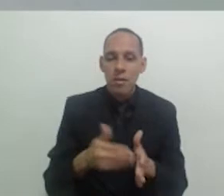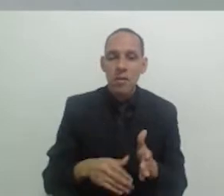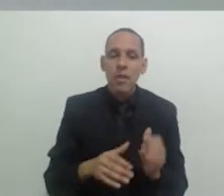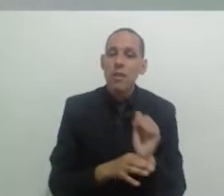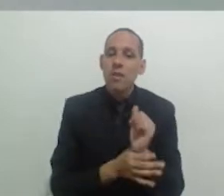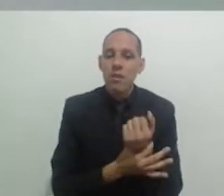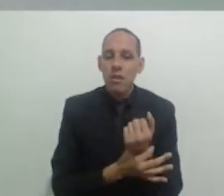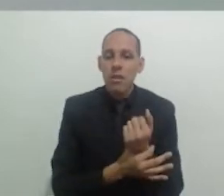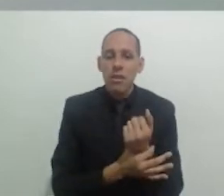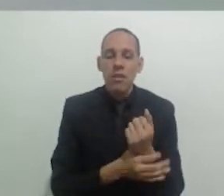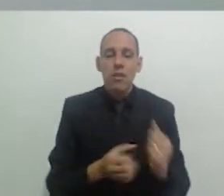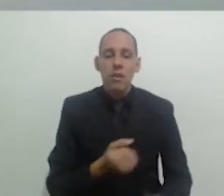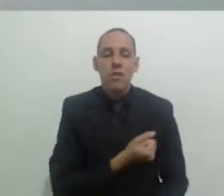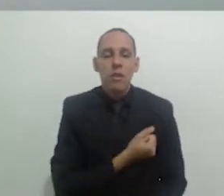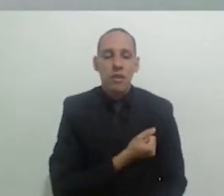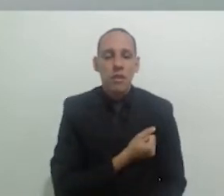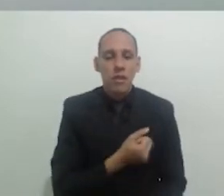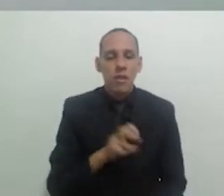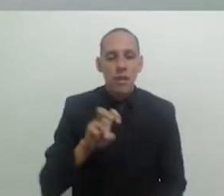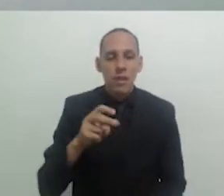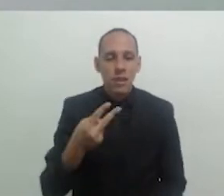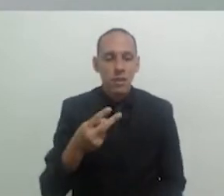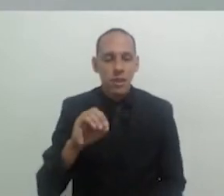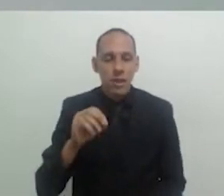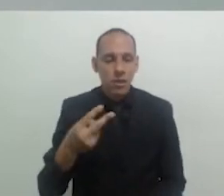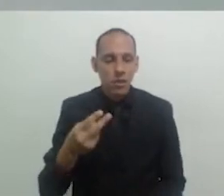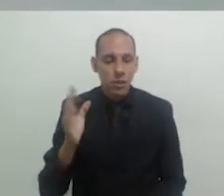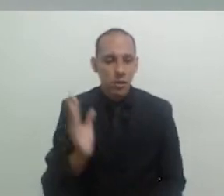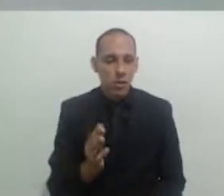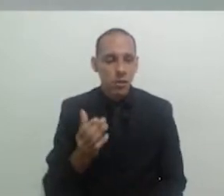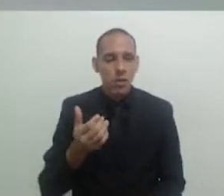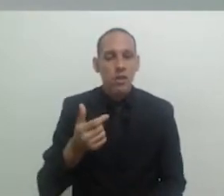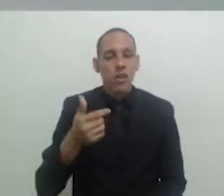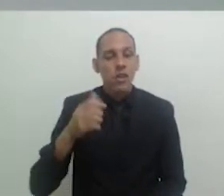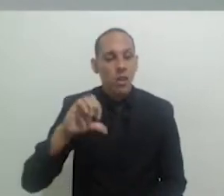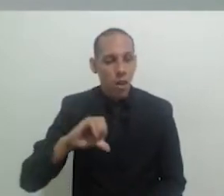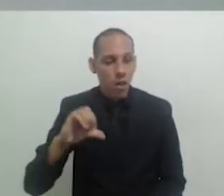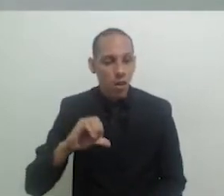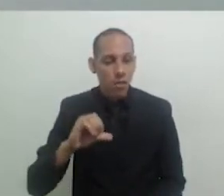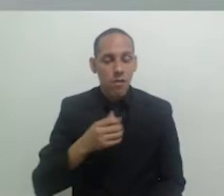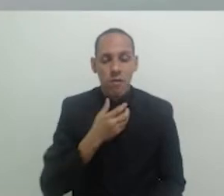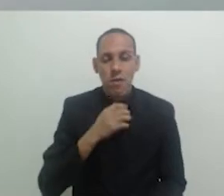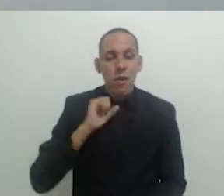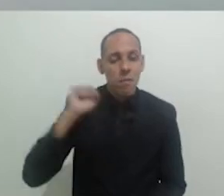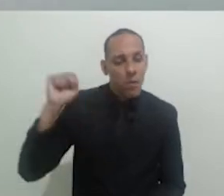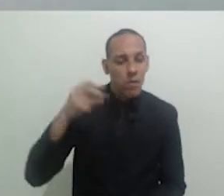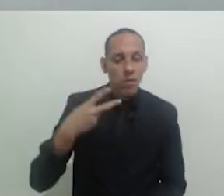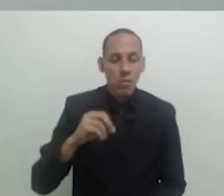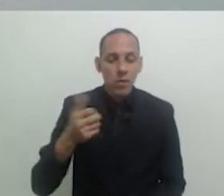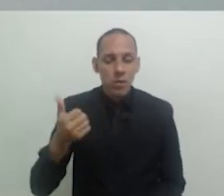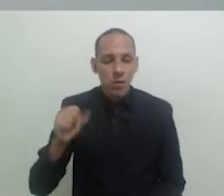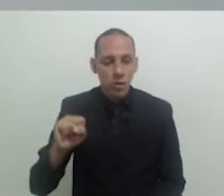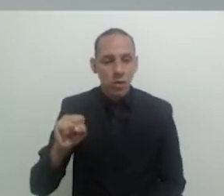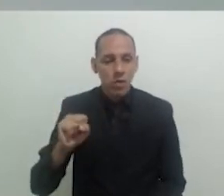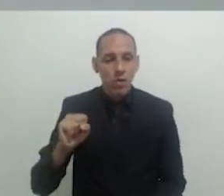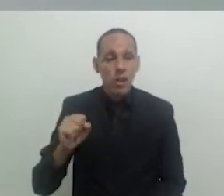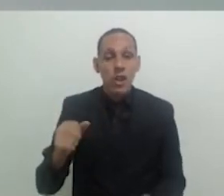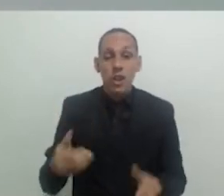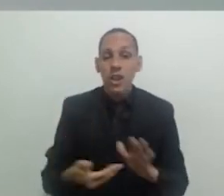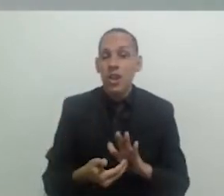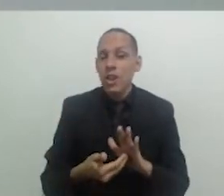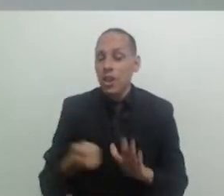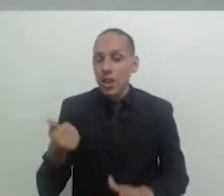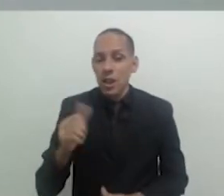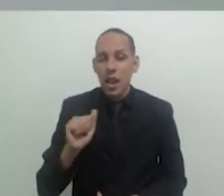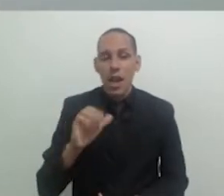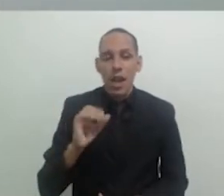5202/RN, de 9 de abril de 2018, deferido o pedido de suspensão do acordo exarado no mandado de